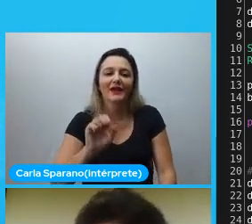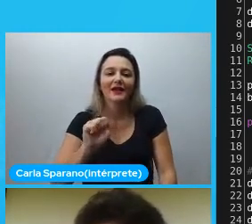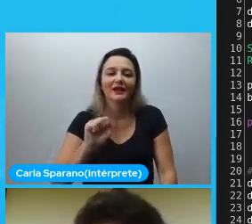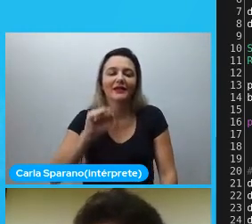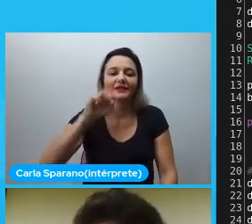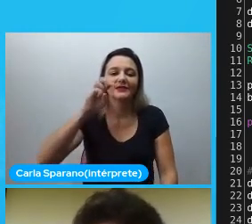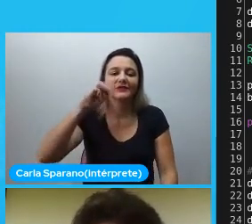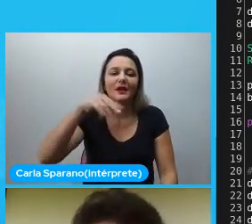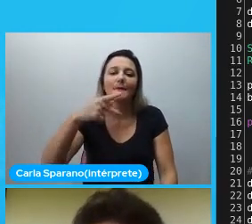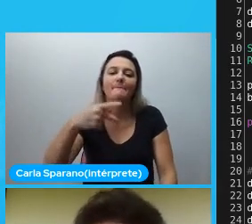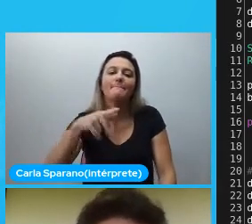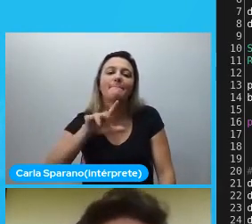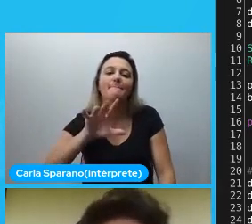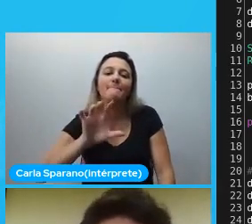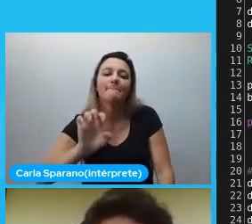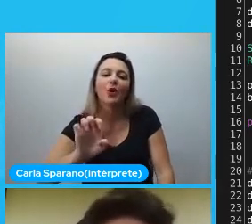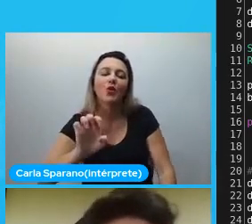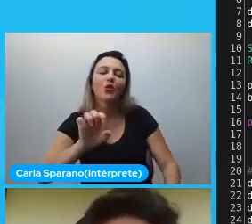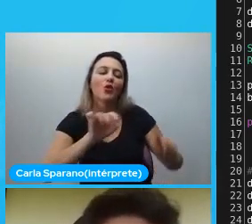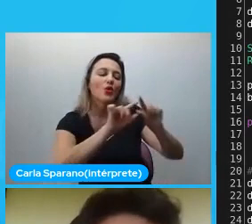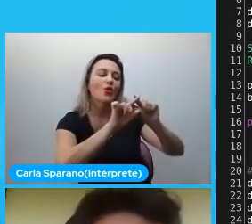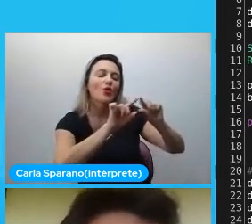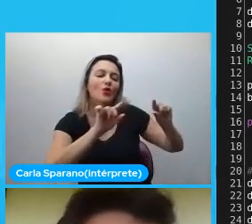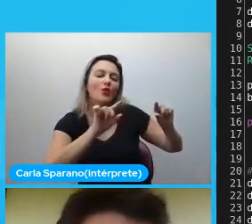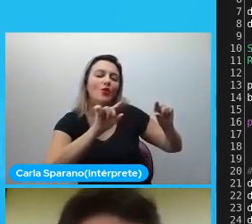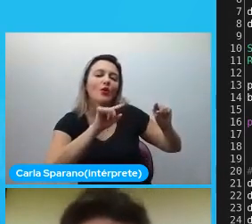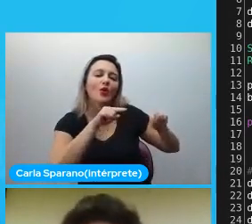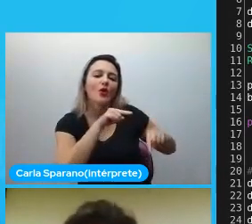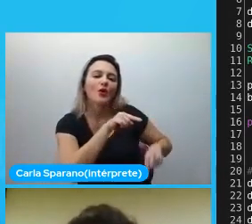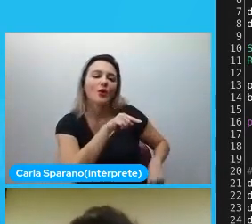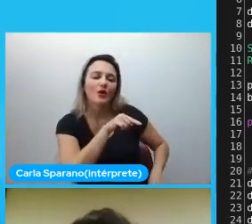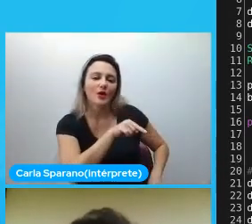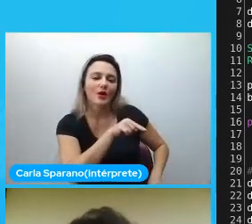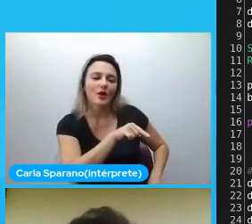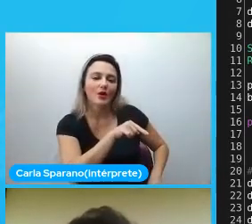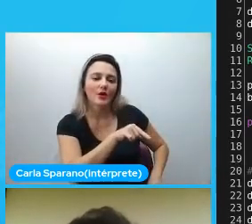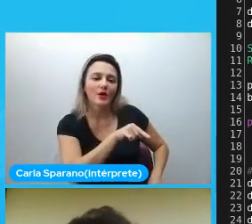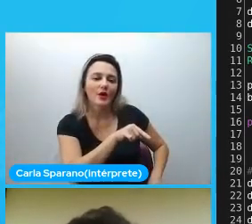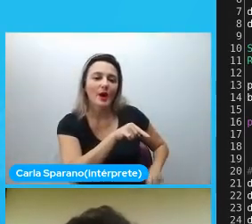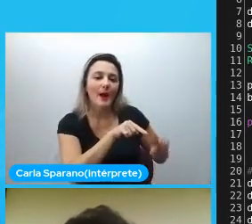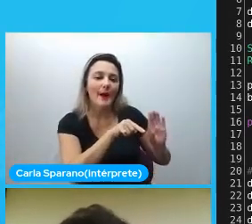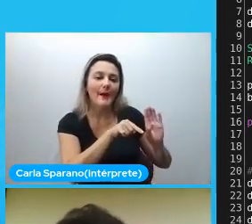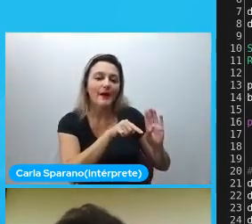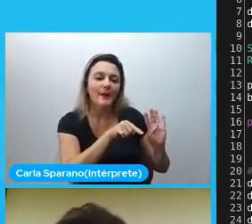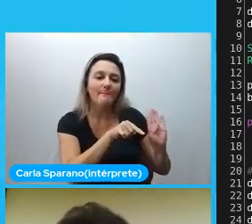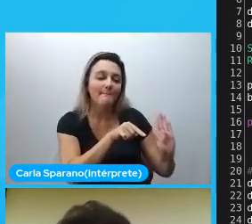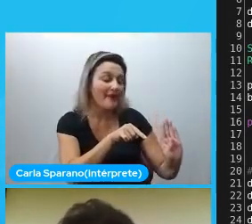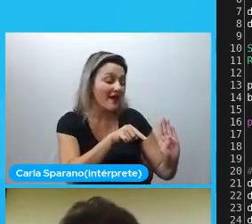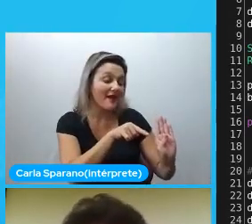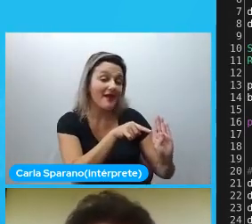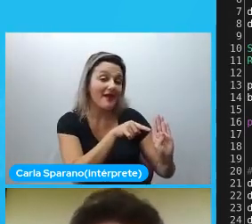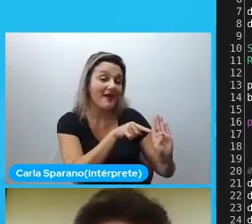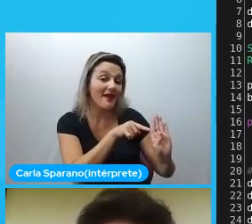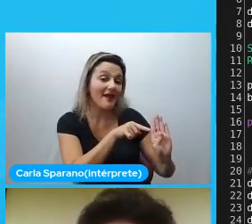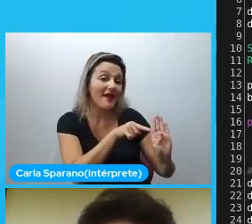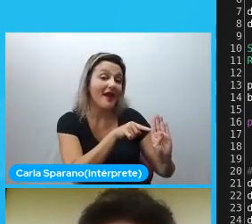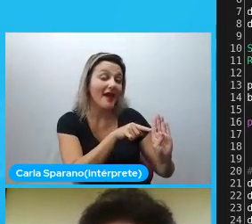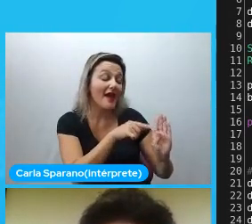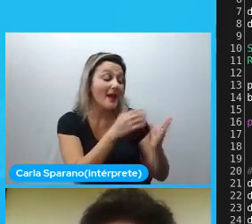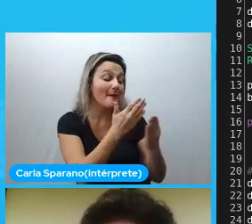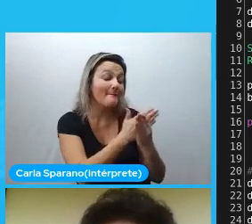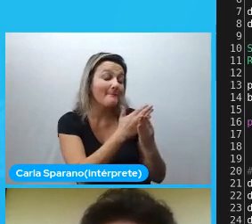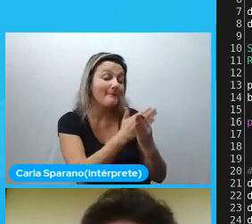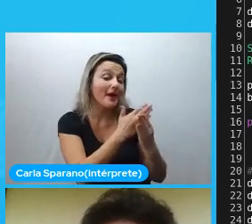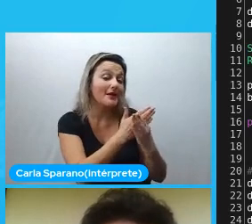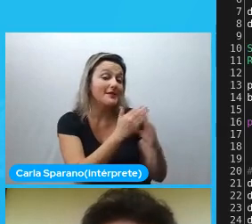pasta B. Aqui no caso, eu fechei o Nautilus. Mas o B é a pasta B de samples. E aqui eu